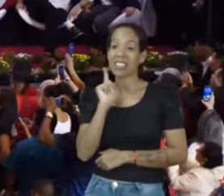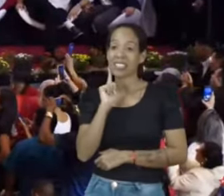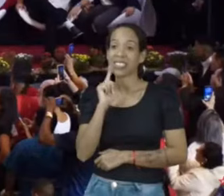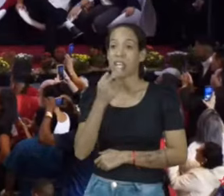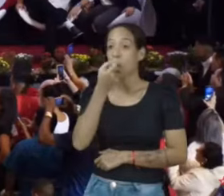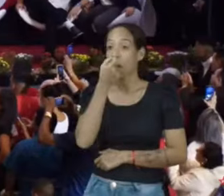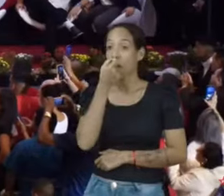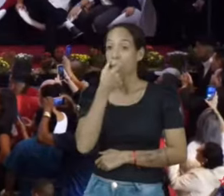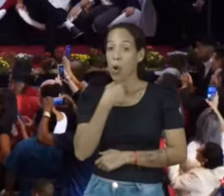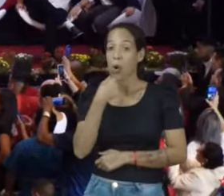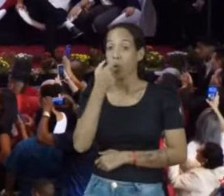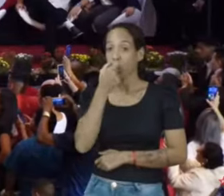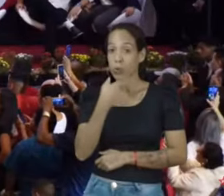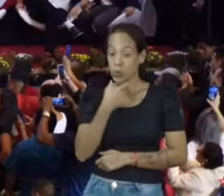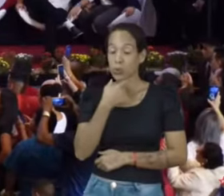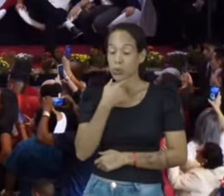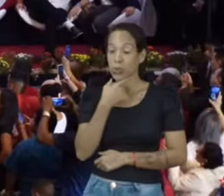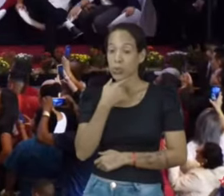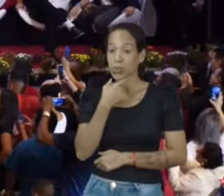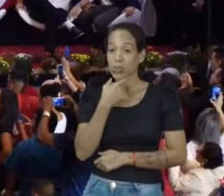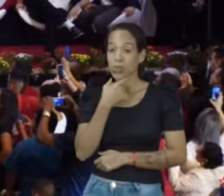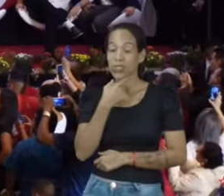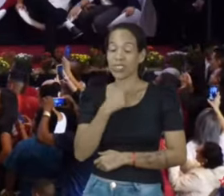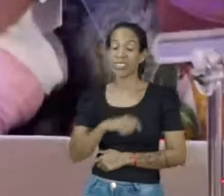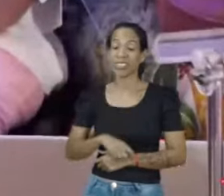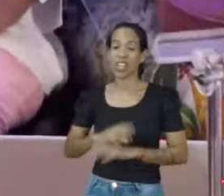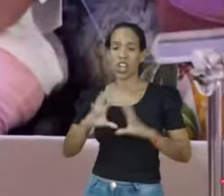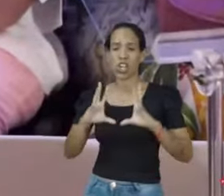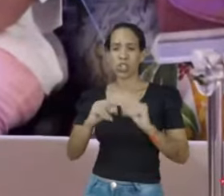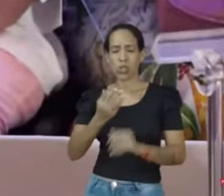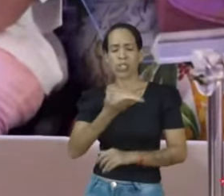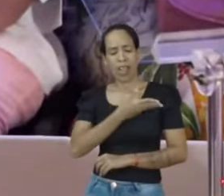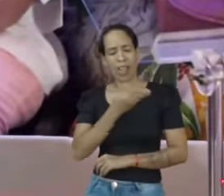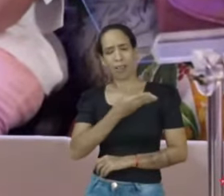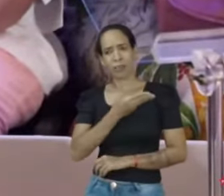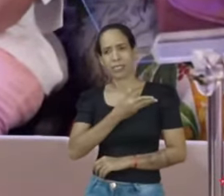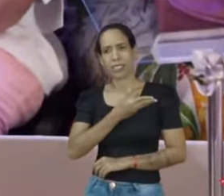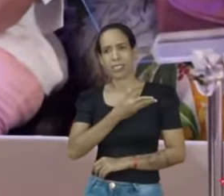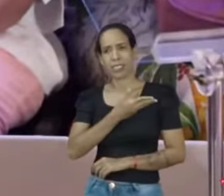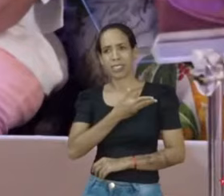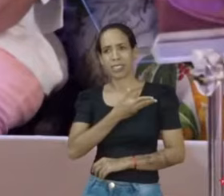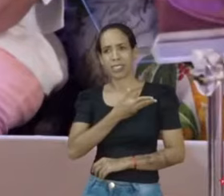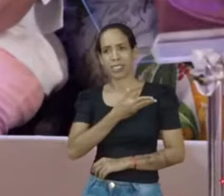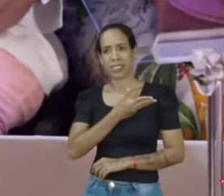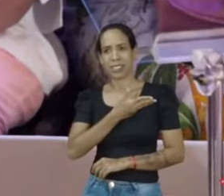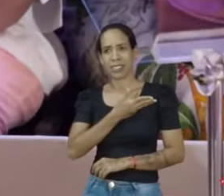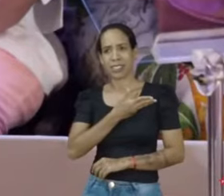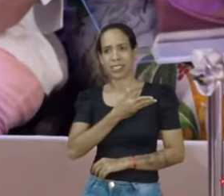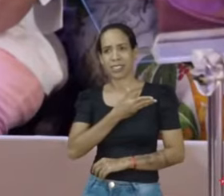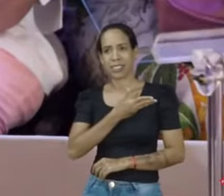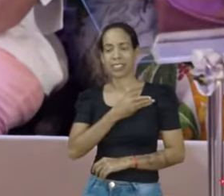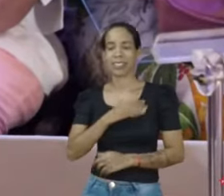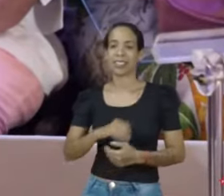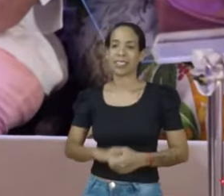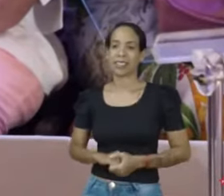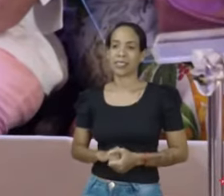Boulos, Haddad, todos amigos, Vidente Laércio, Kiko,